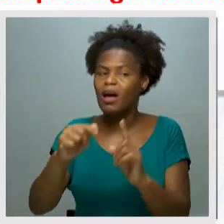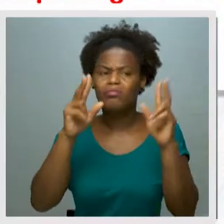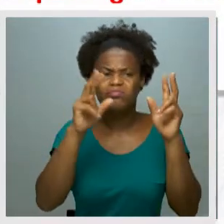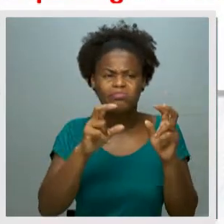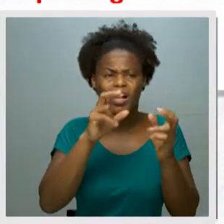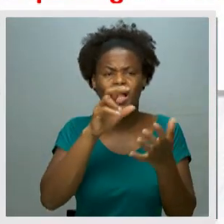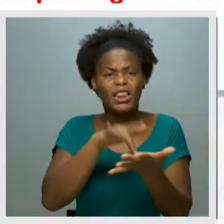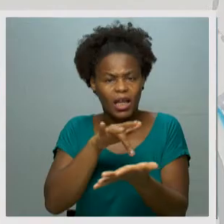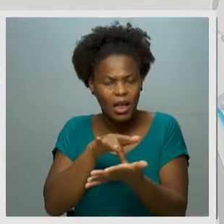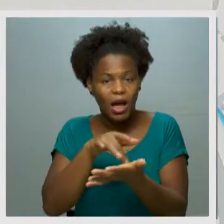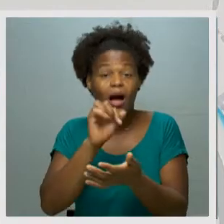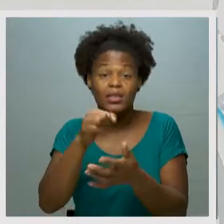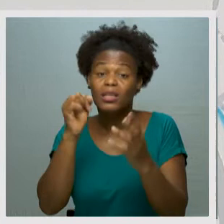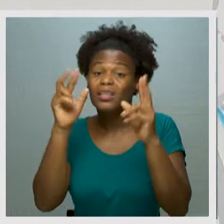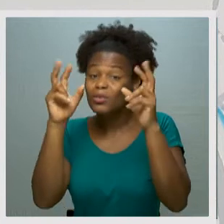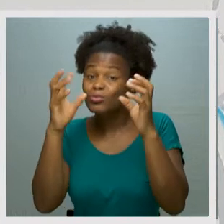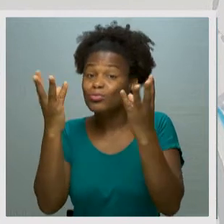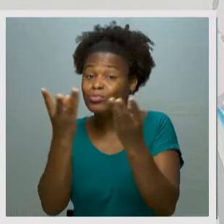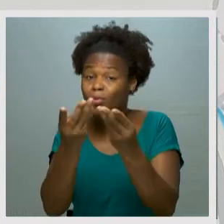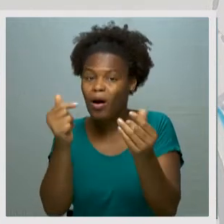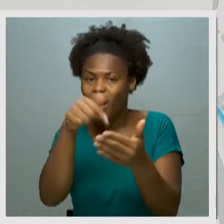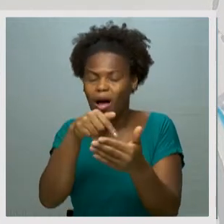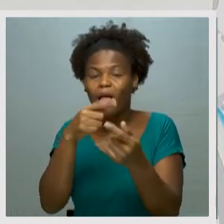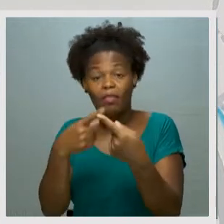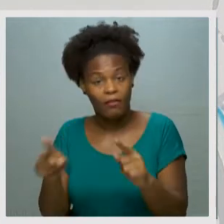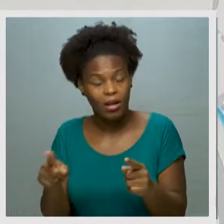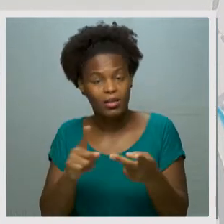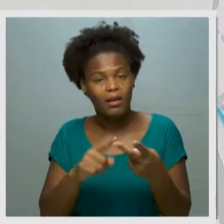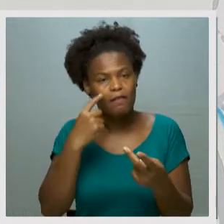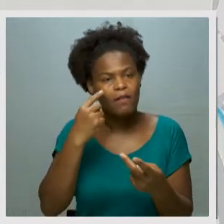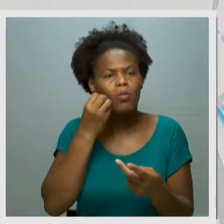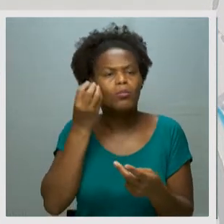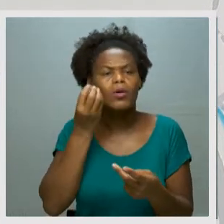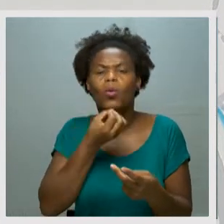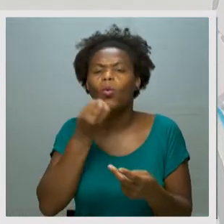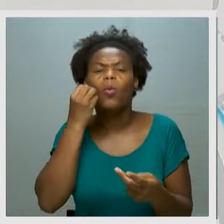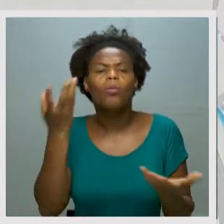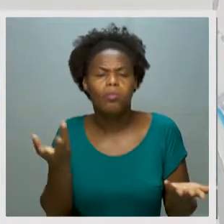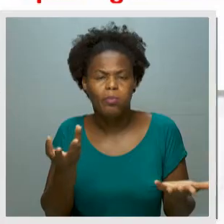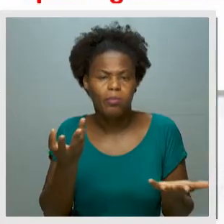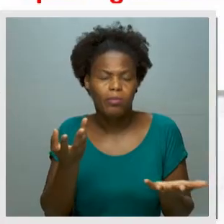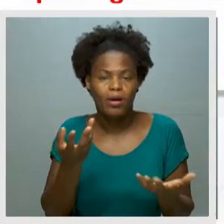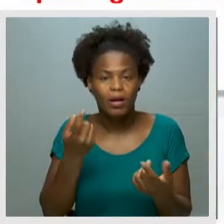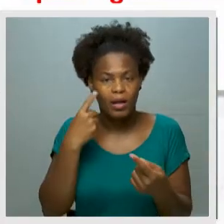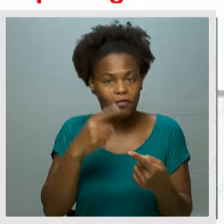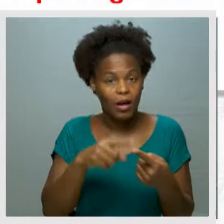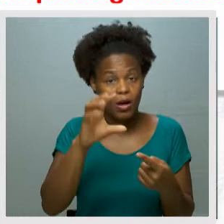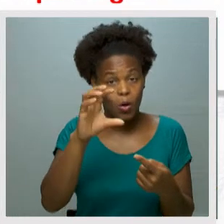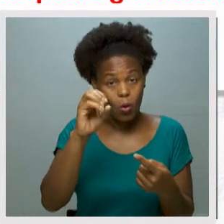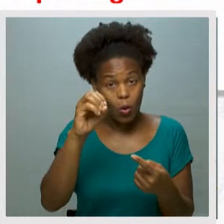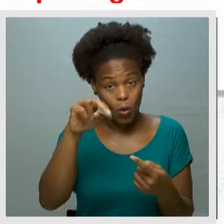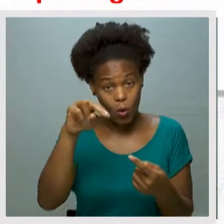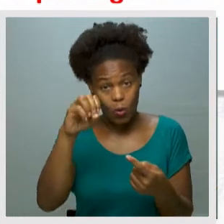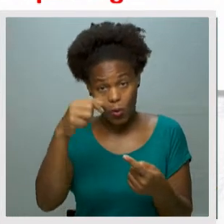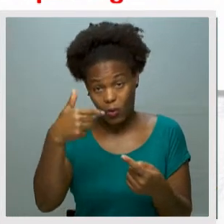literário ou não, também o conteúdo é diferenciado. Vamos ver algumas características. Temos sentido